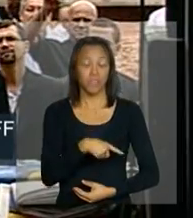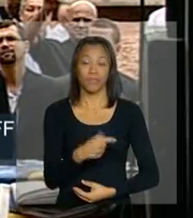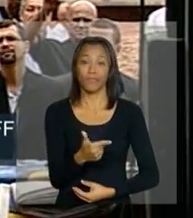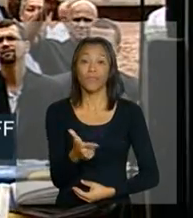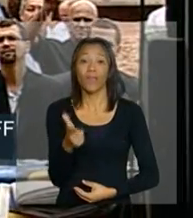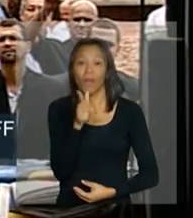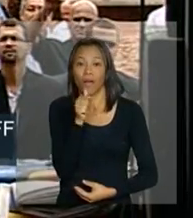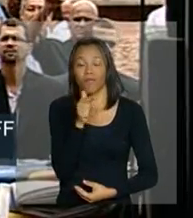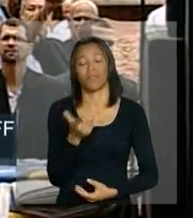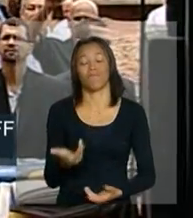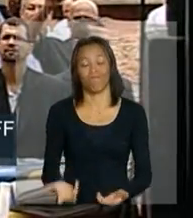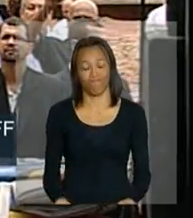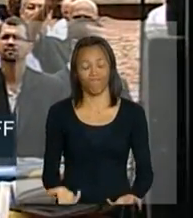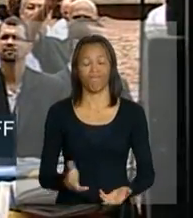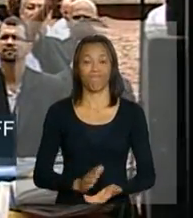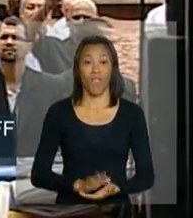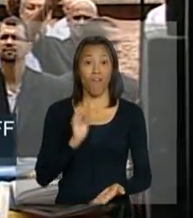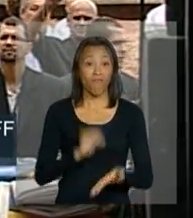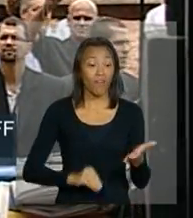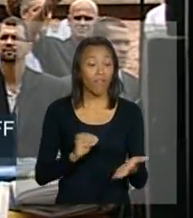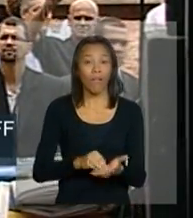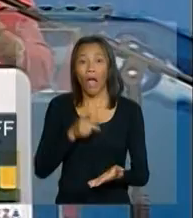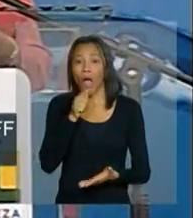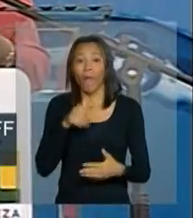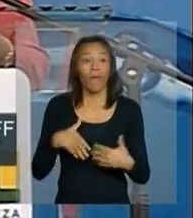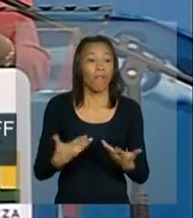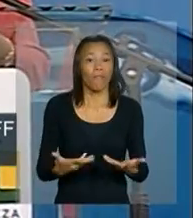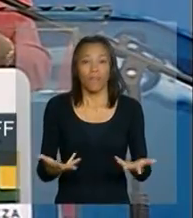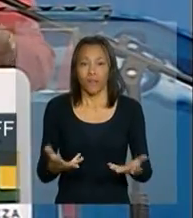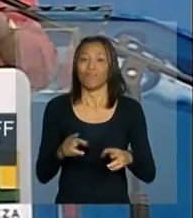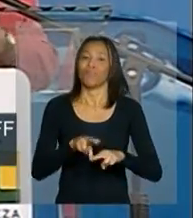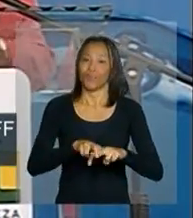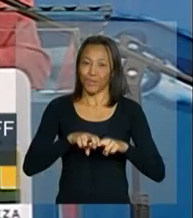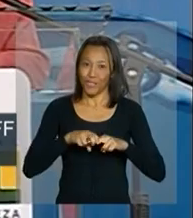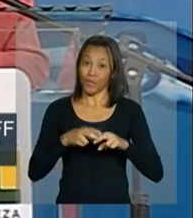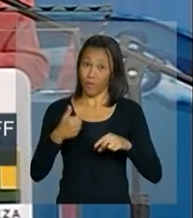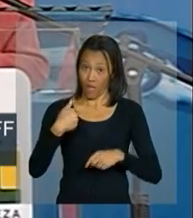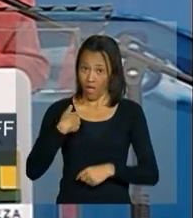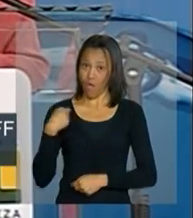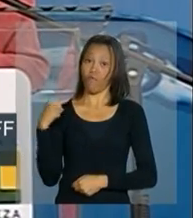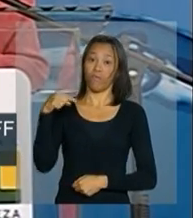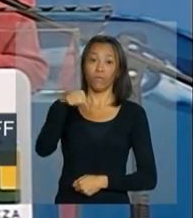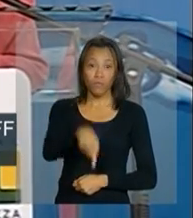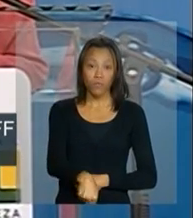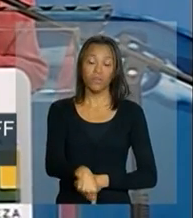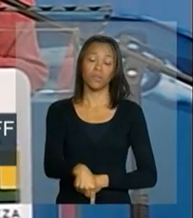Não ter água, faltar água. Por isso eu estou aqui